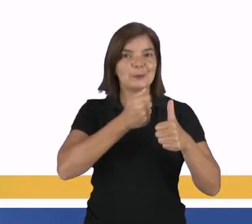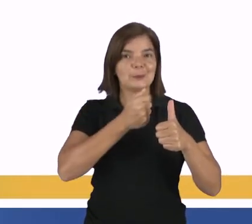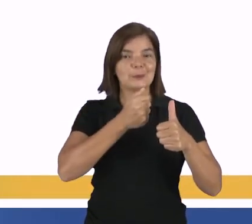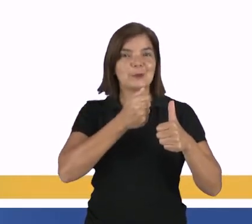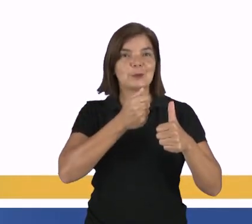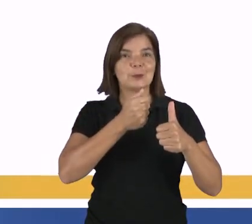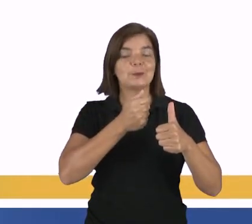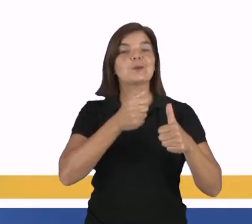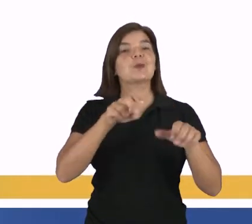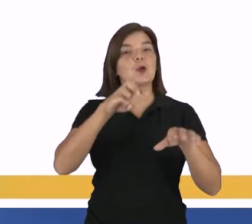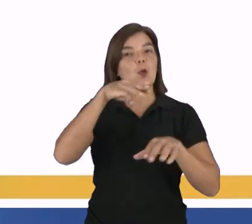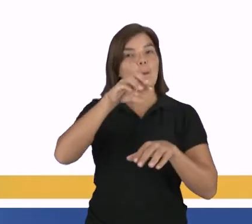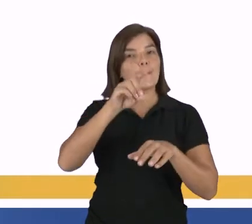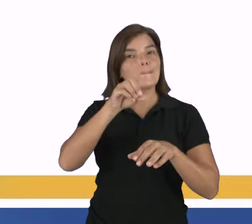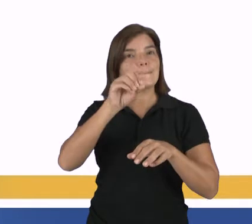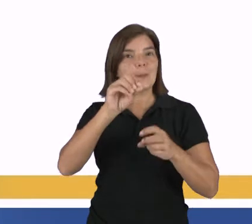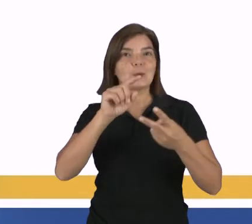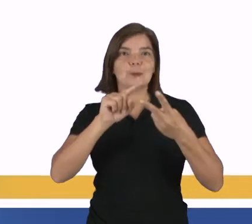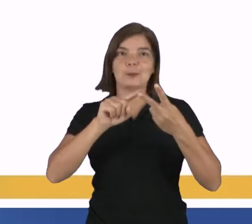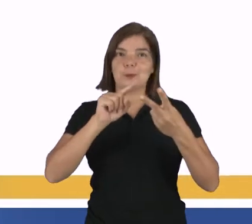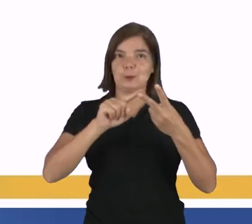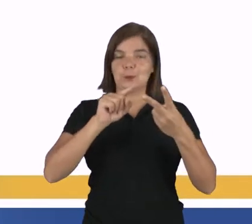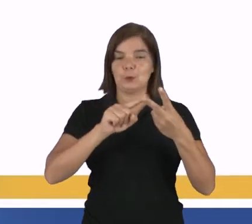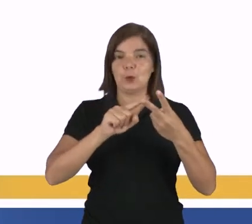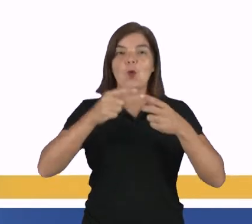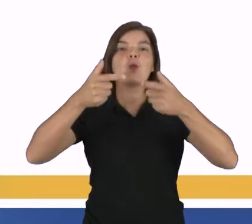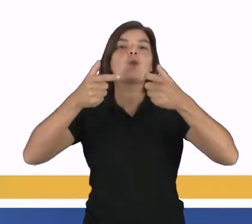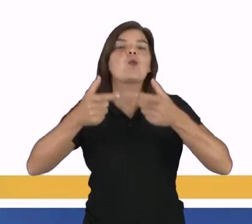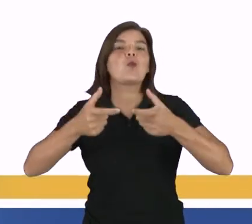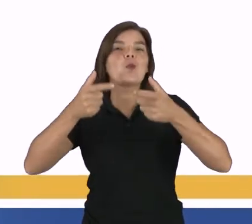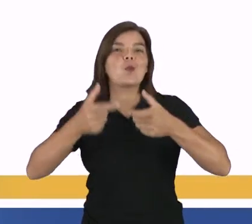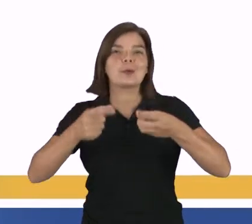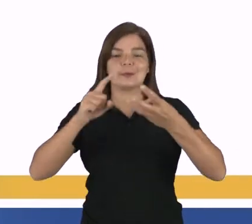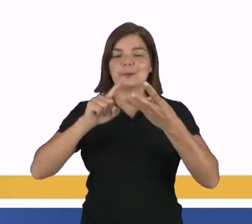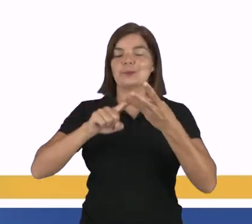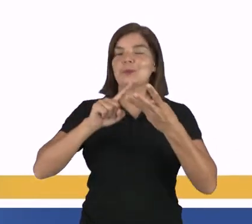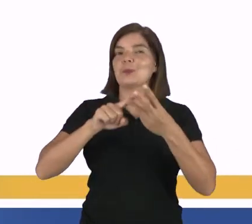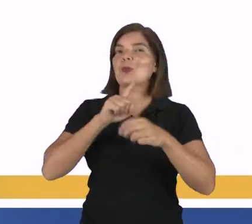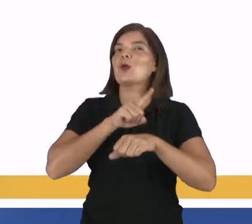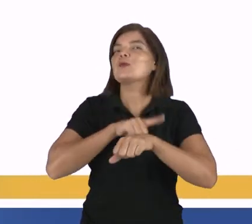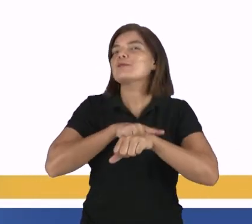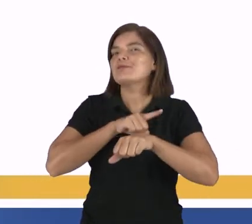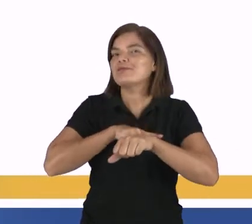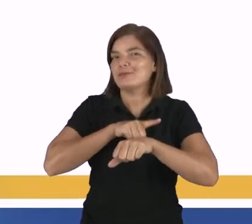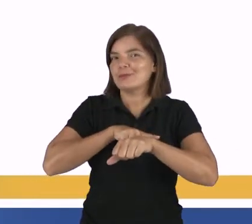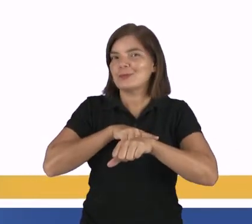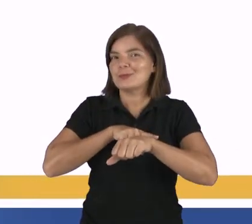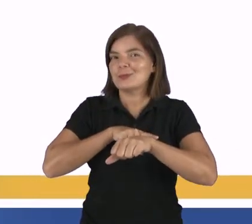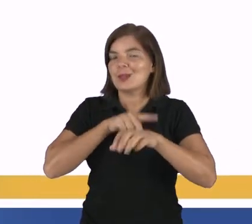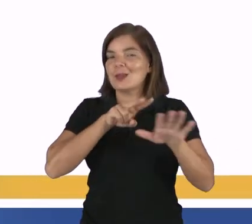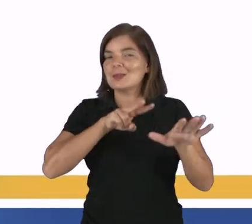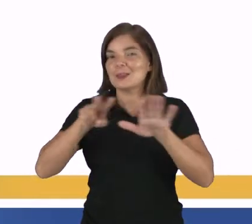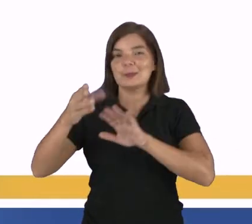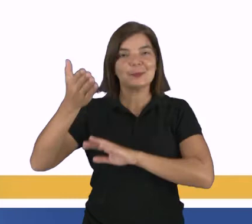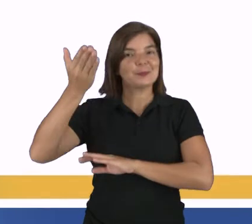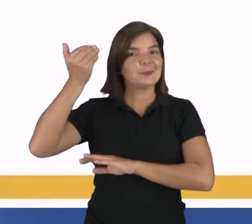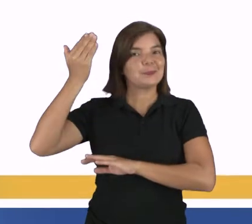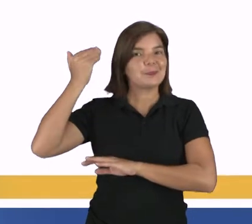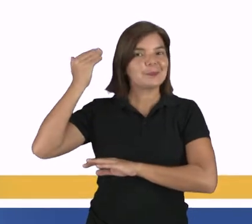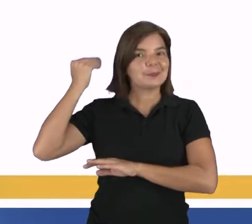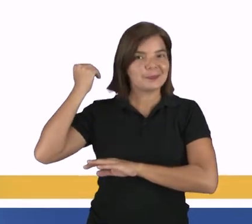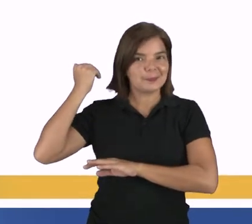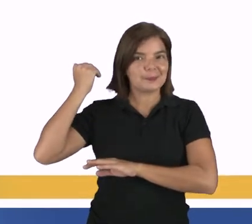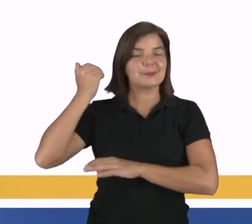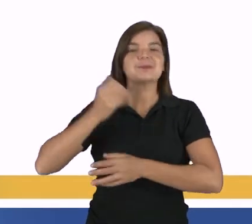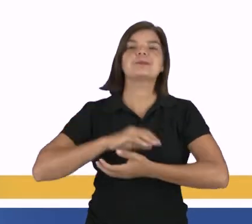modo, on TV, de lugar, e last week, quer dizer semana passada, o advérbio